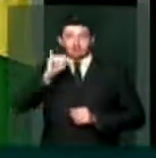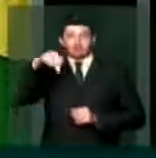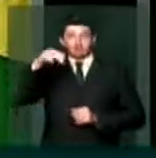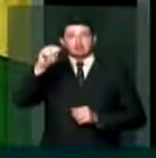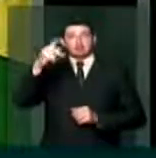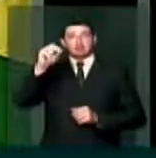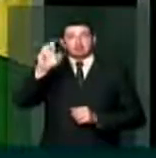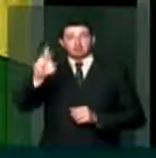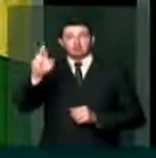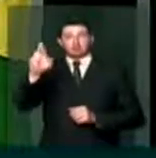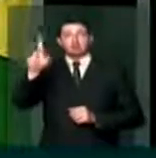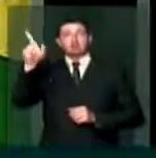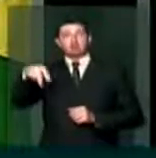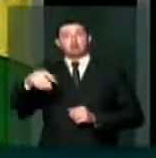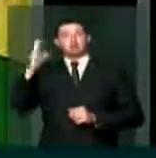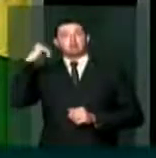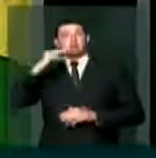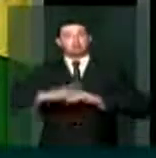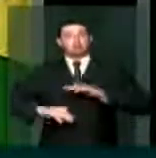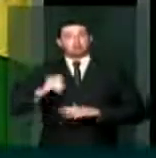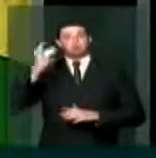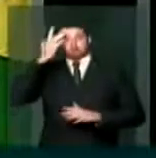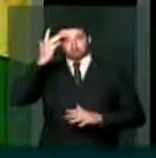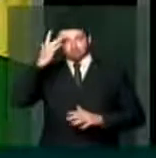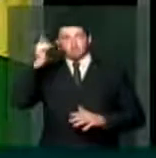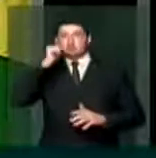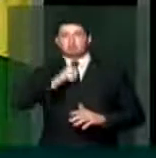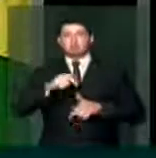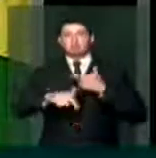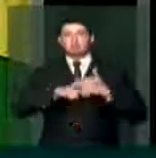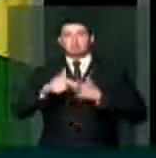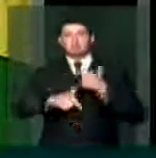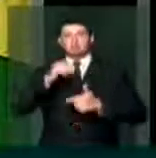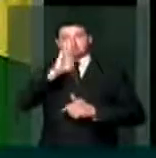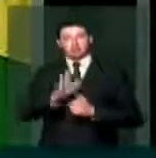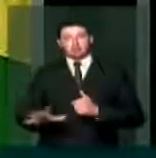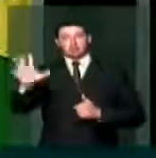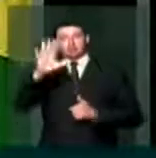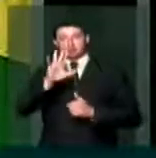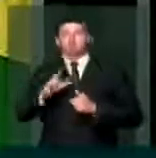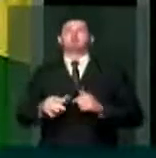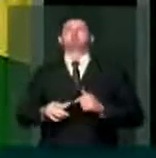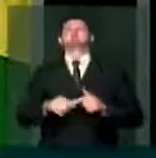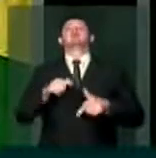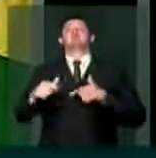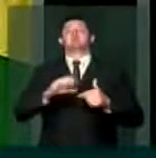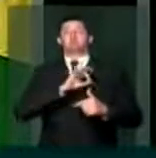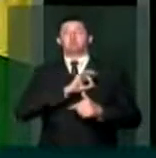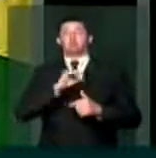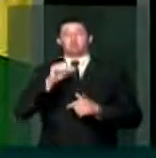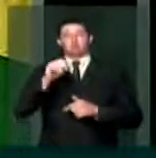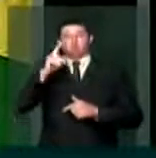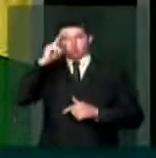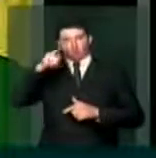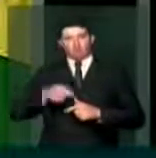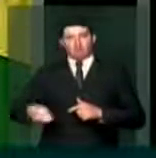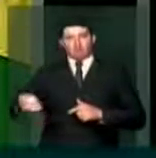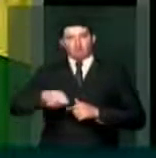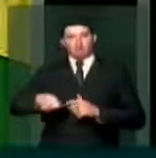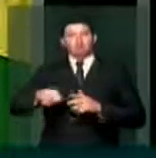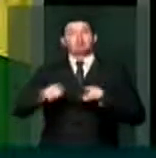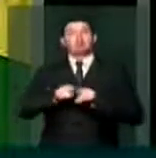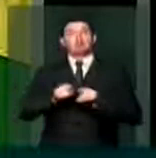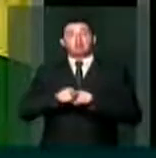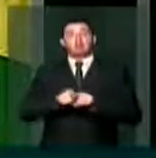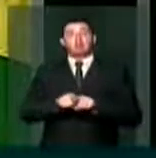inspetora confirma a excepcional atuação das mulheres brasileiras em cargos e postos de comando, mantendo a Polícia